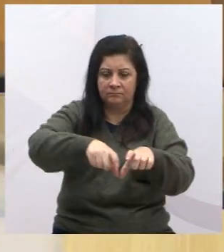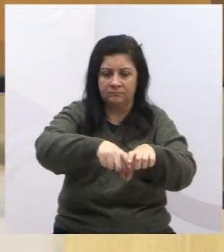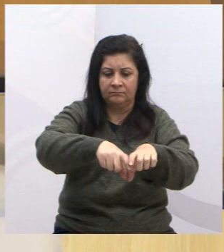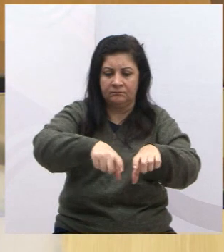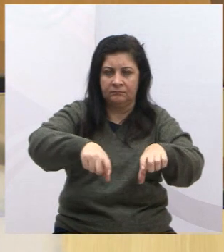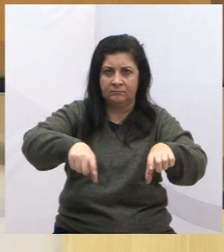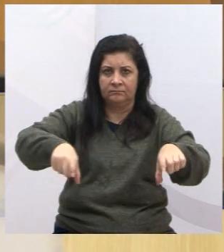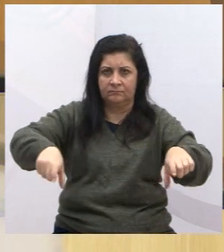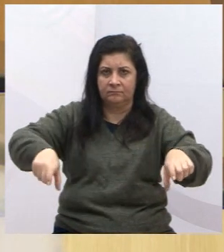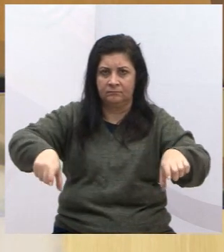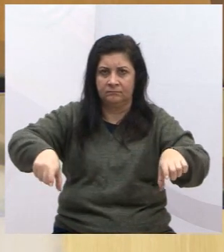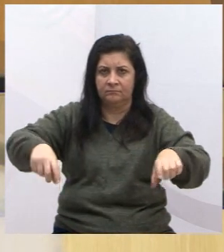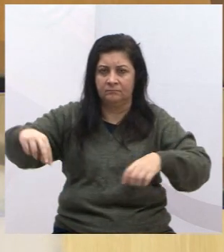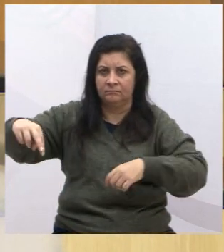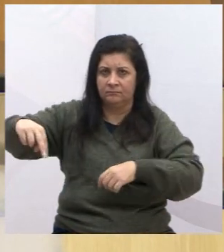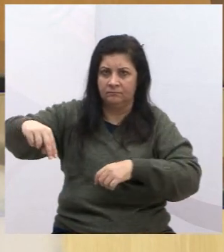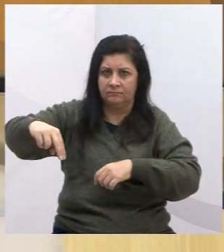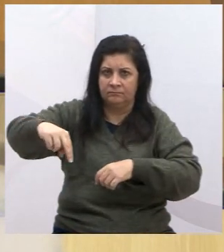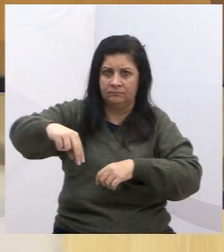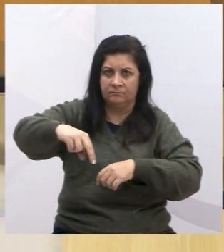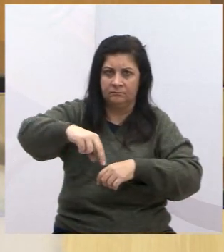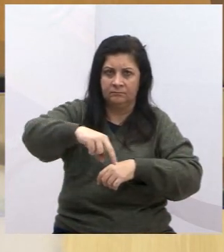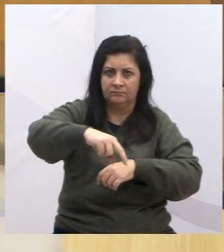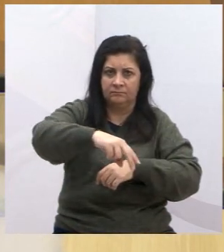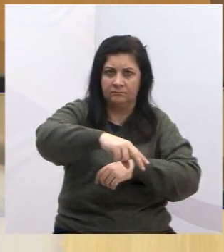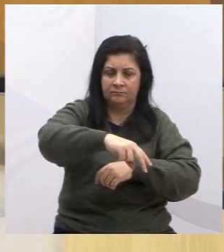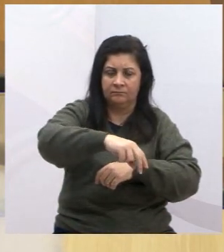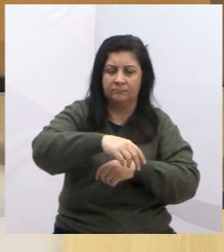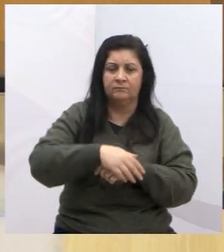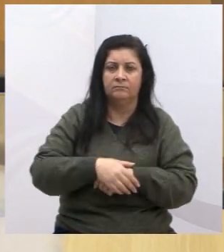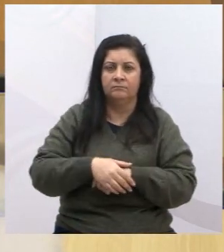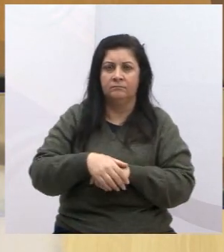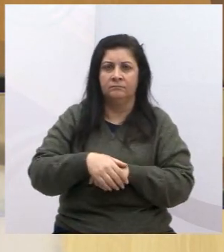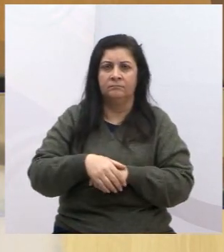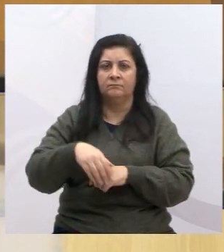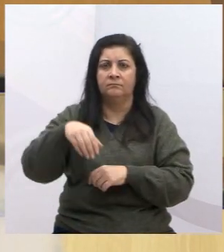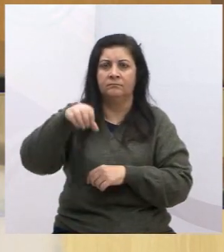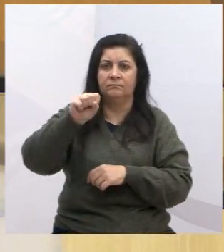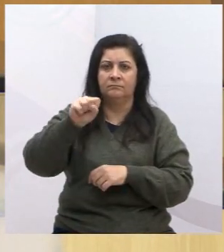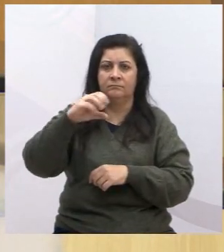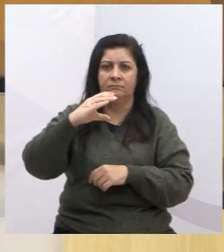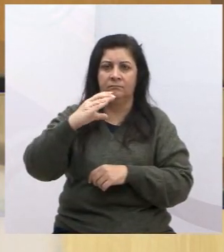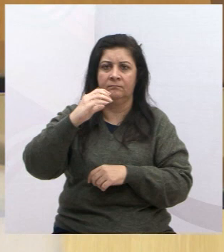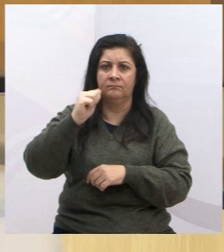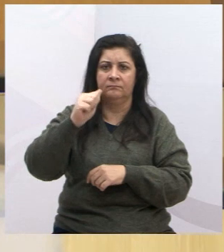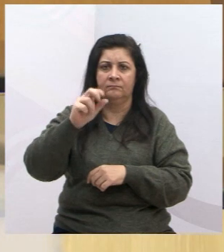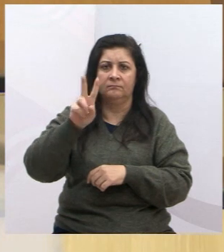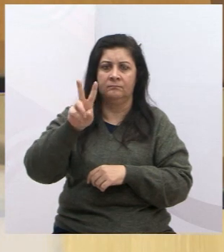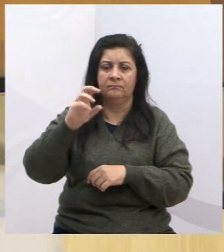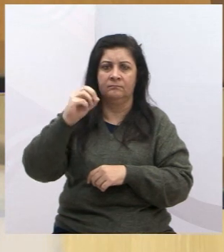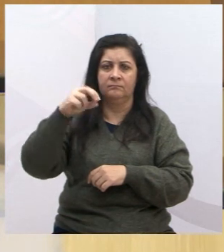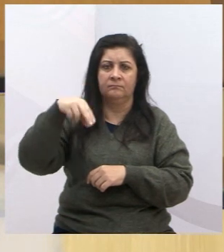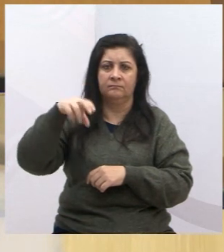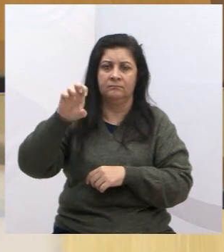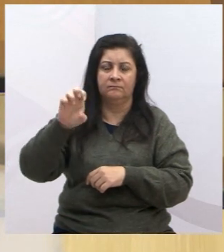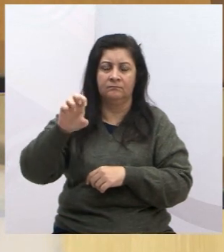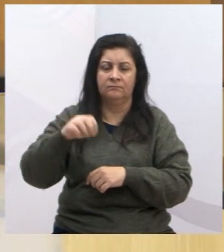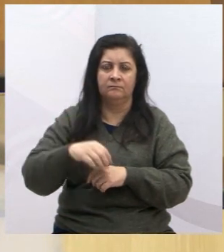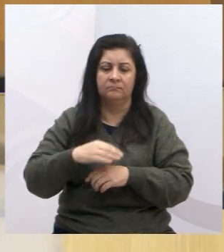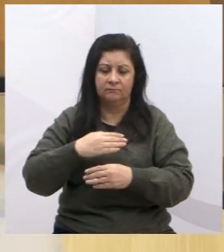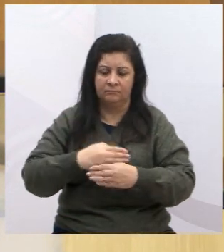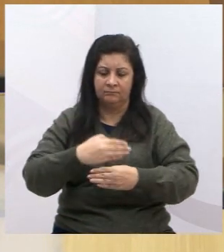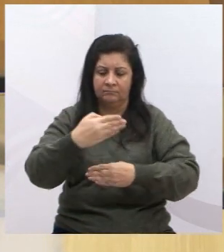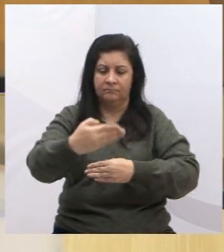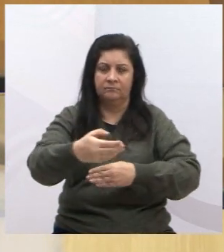de faixa para a travessia de pedestre na rodovia Geraldo Scavone, no trecho de fronte no número 1000,